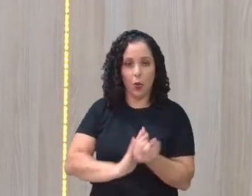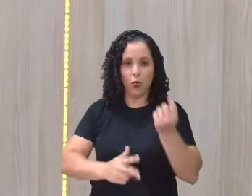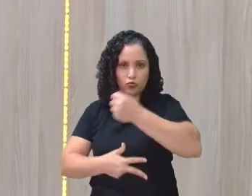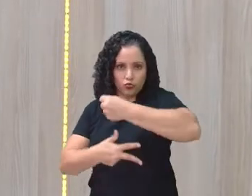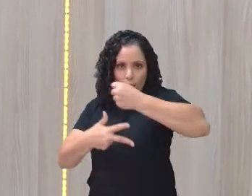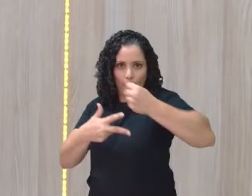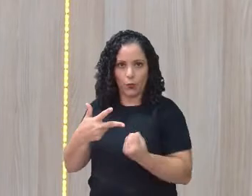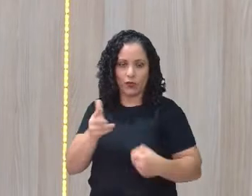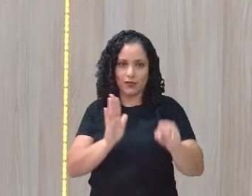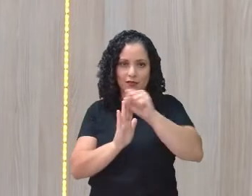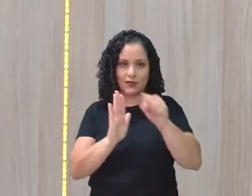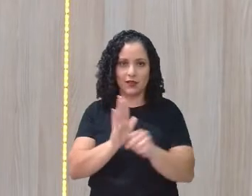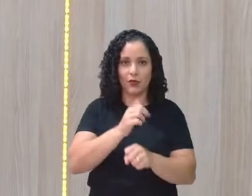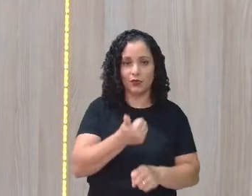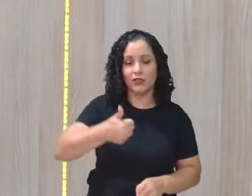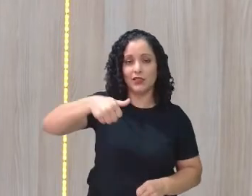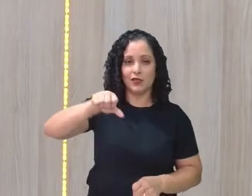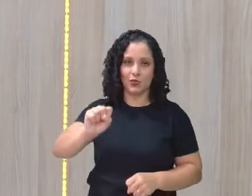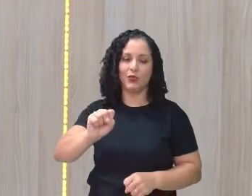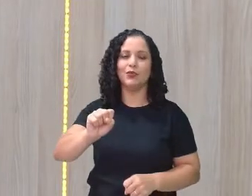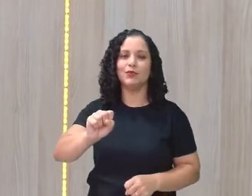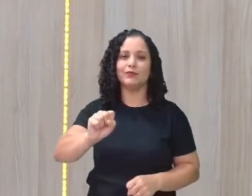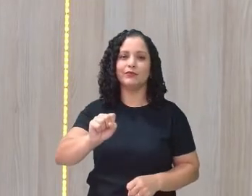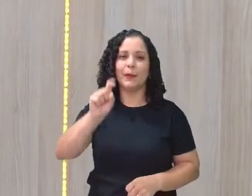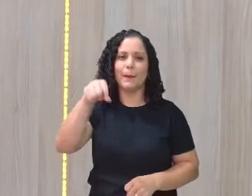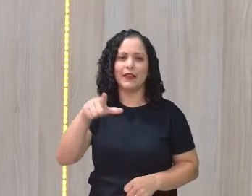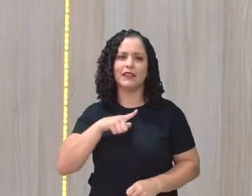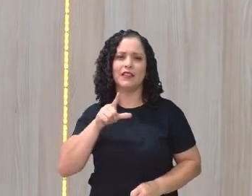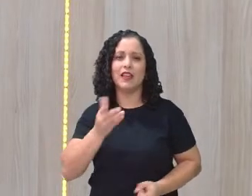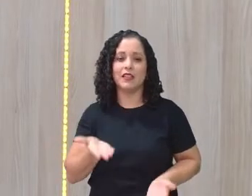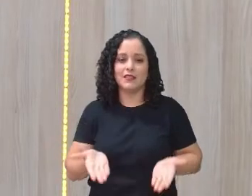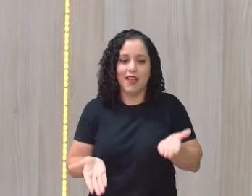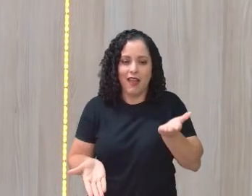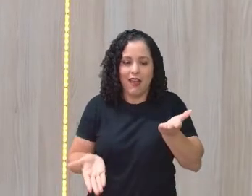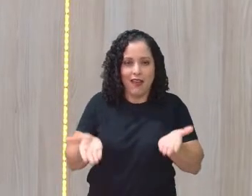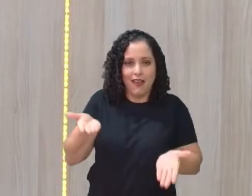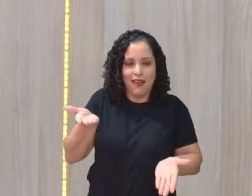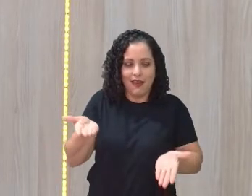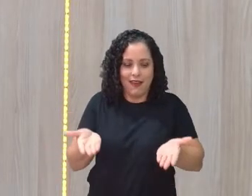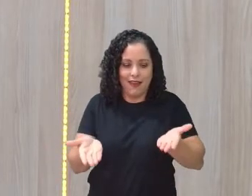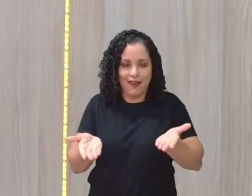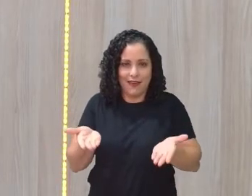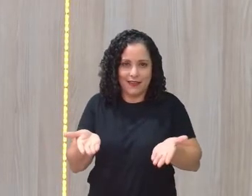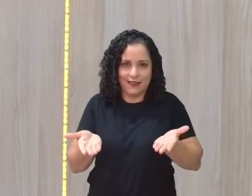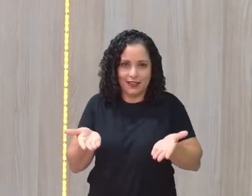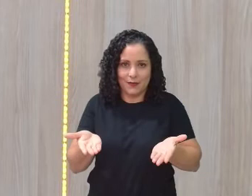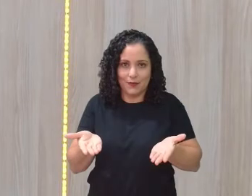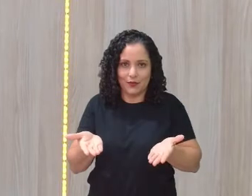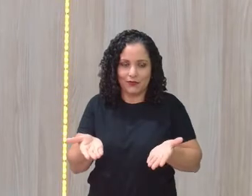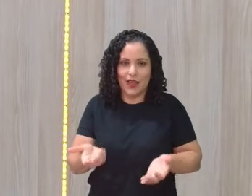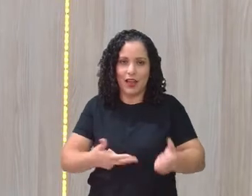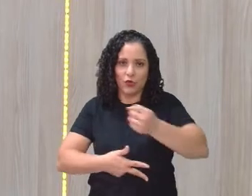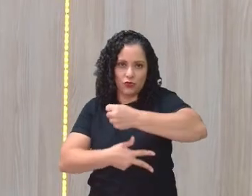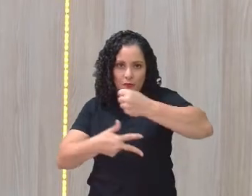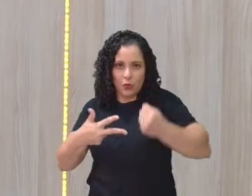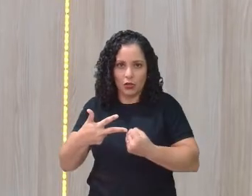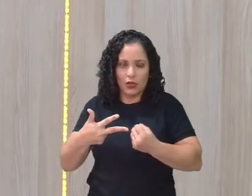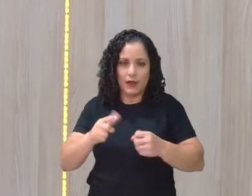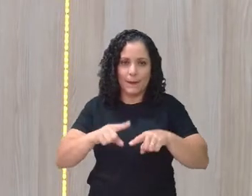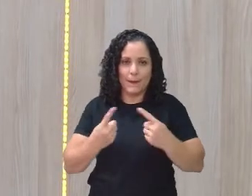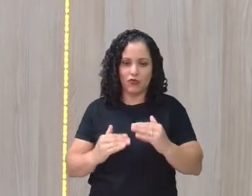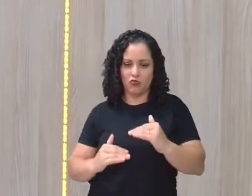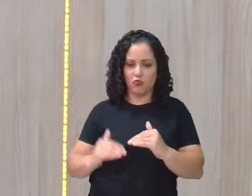do século XVIII, para que existisse equilíbrio, harmonia entre os poderes e não abuso de